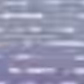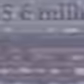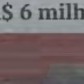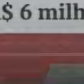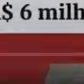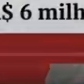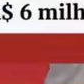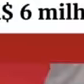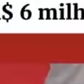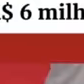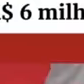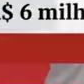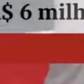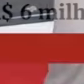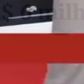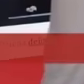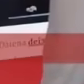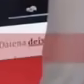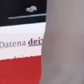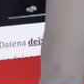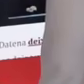lá.